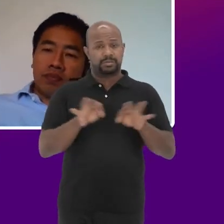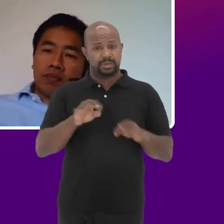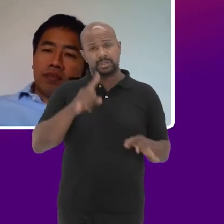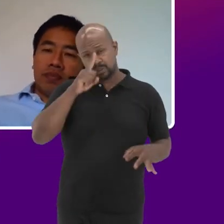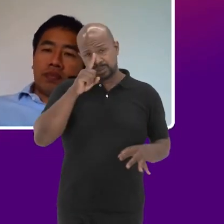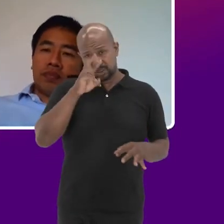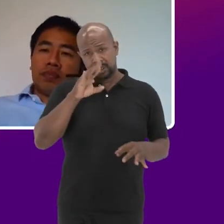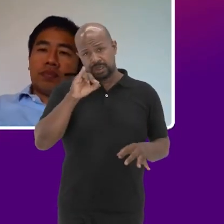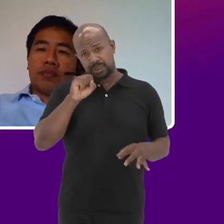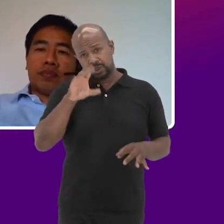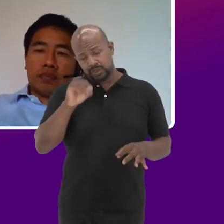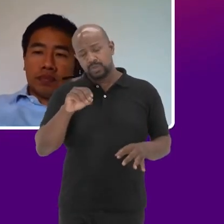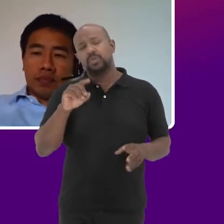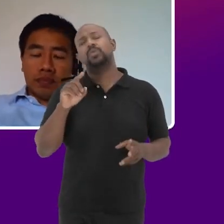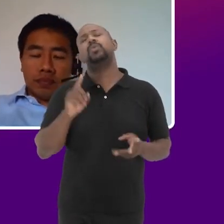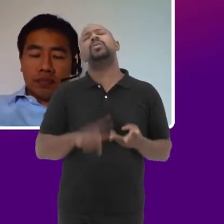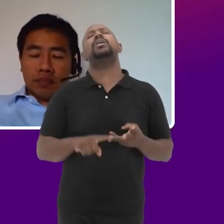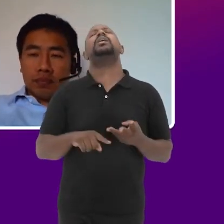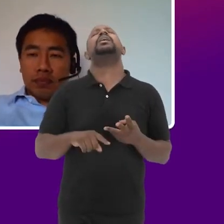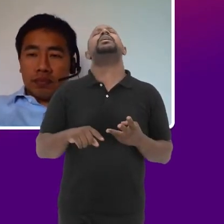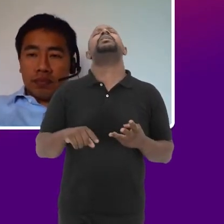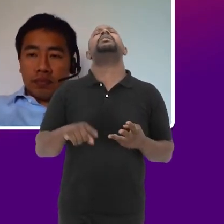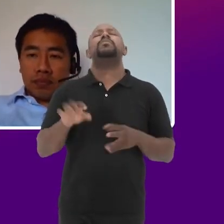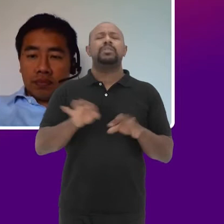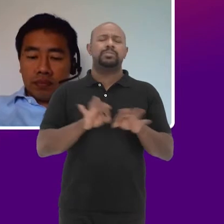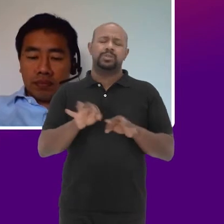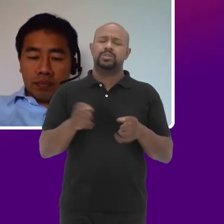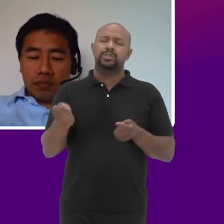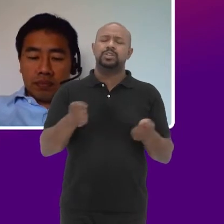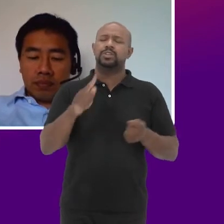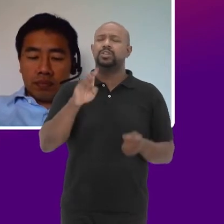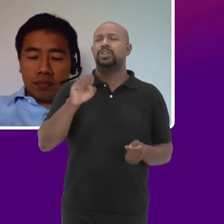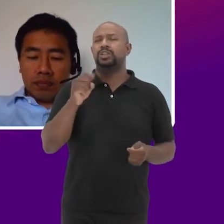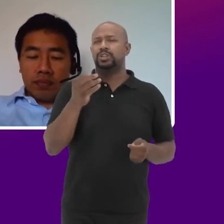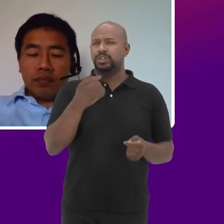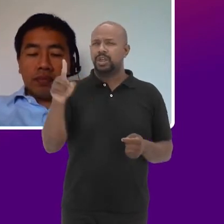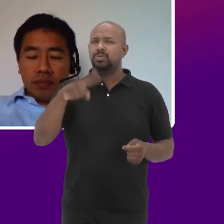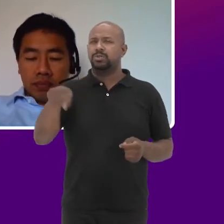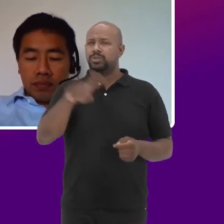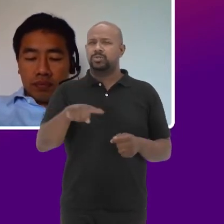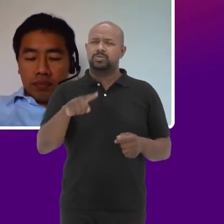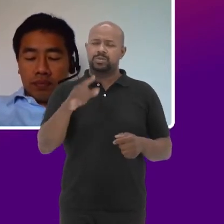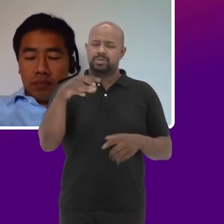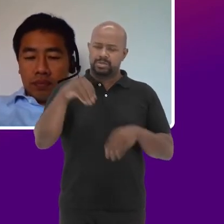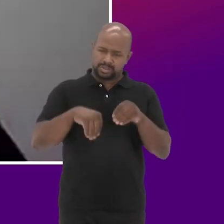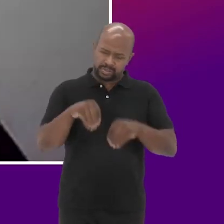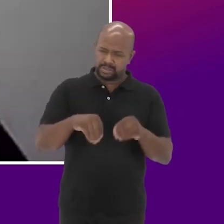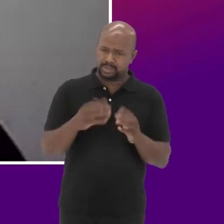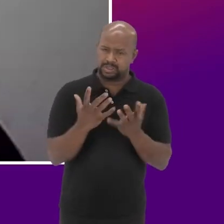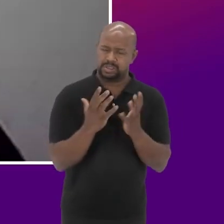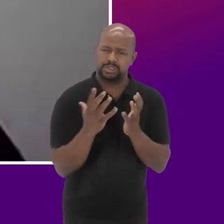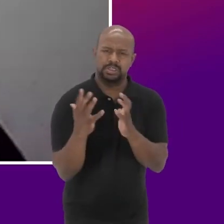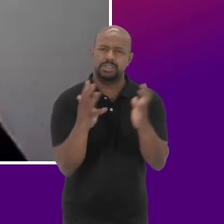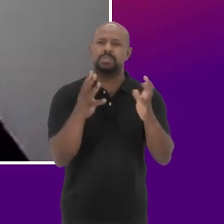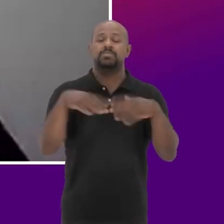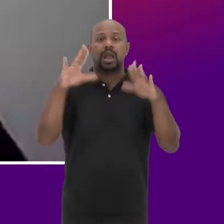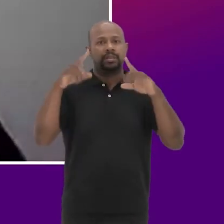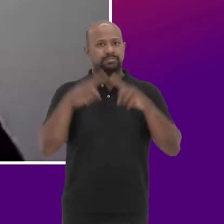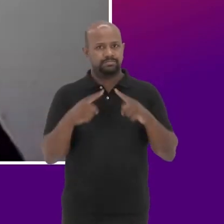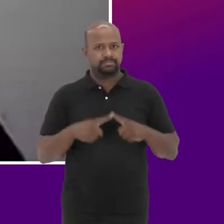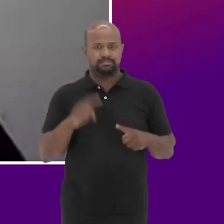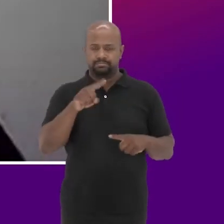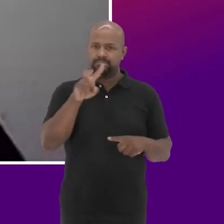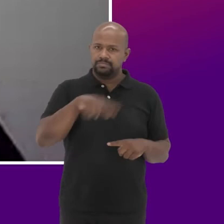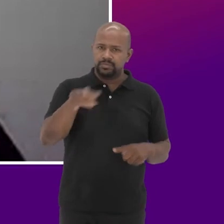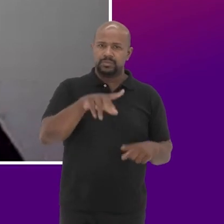de risco mais adequado, façam um planejamento de gestão das suas lavouras mais adequado. É